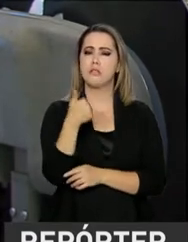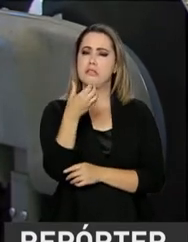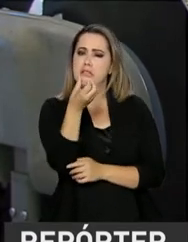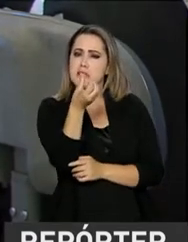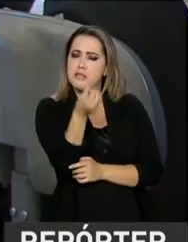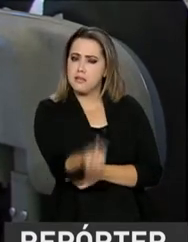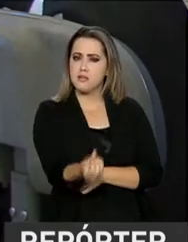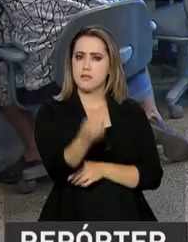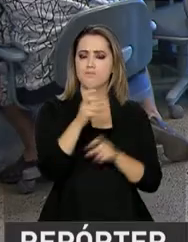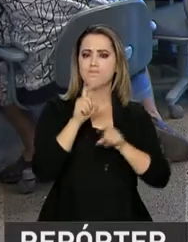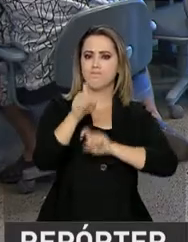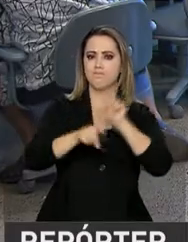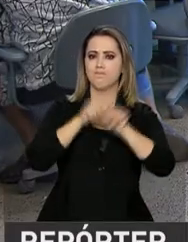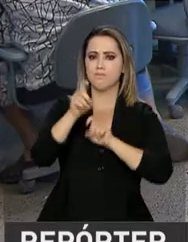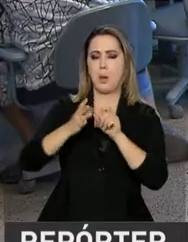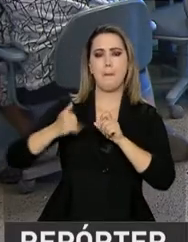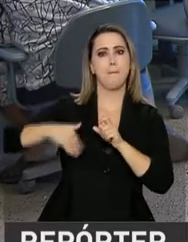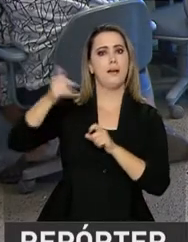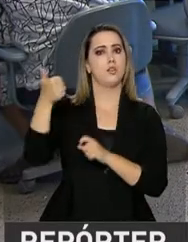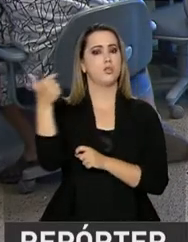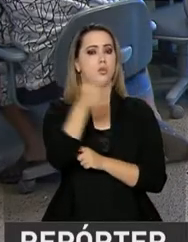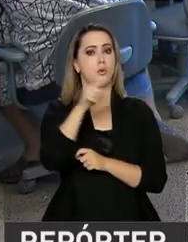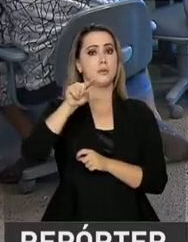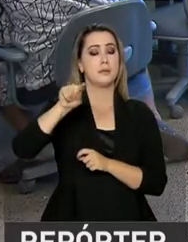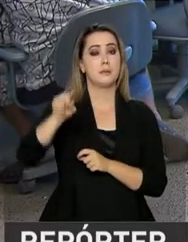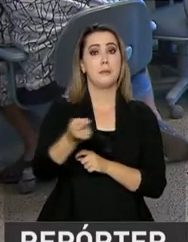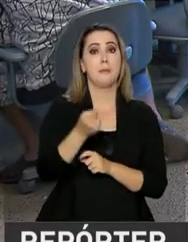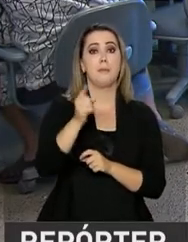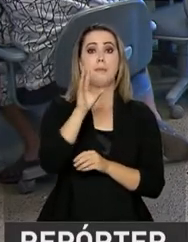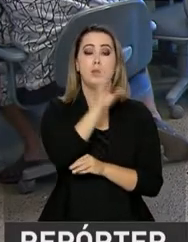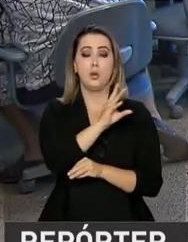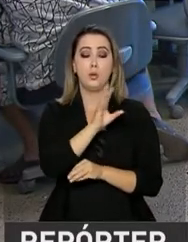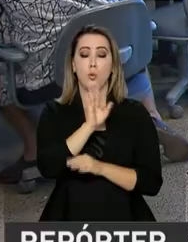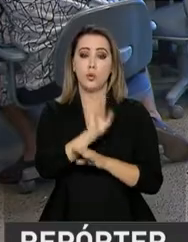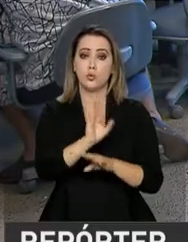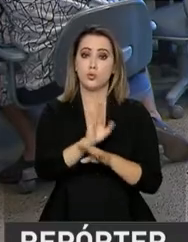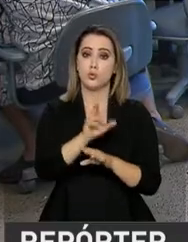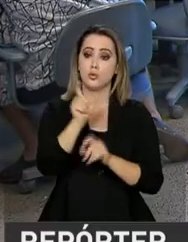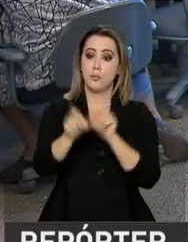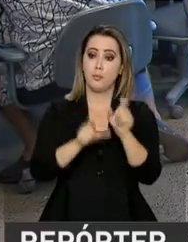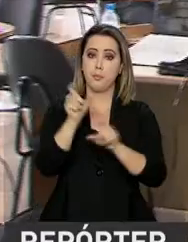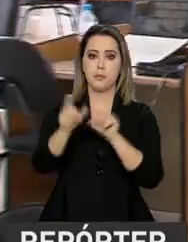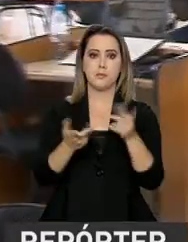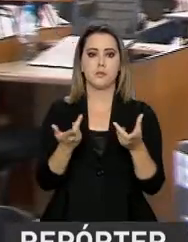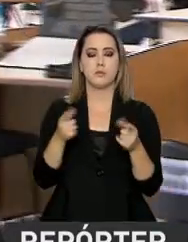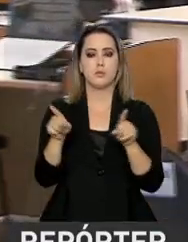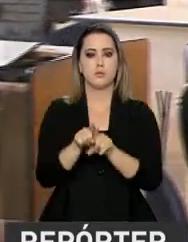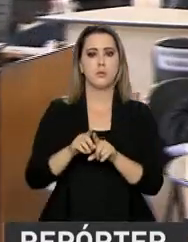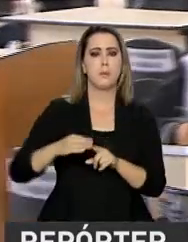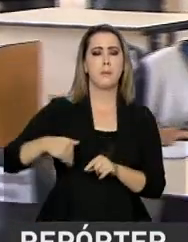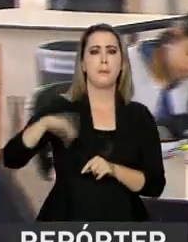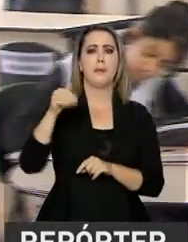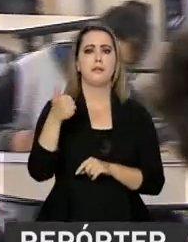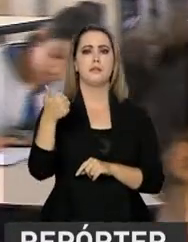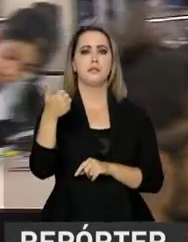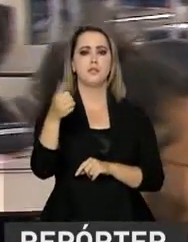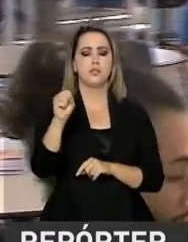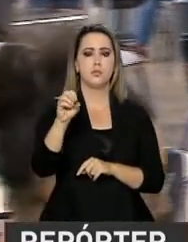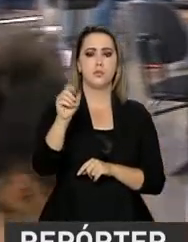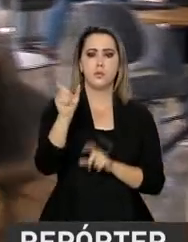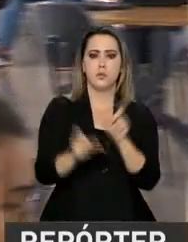espaço prestaram mais de 12 mil e 500 atendimentos por mês em média 1.800 pessoas